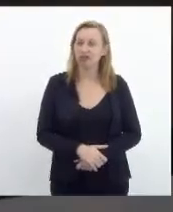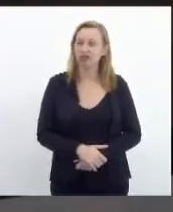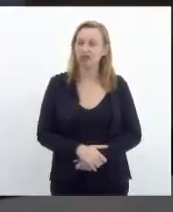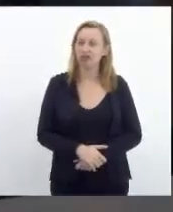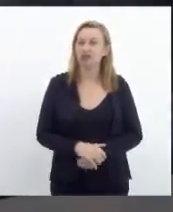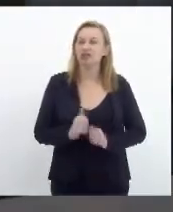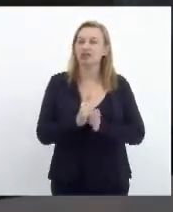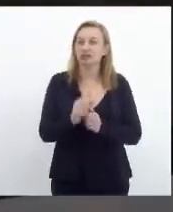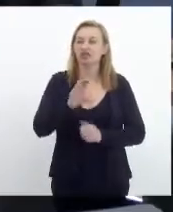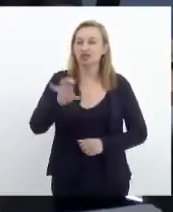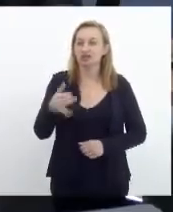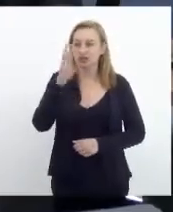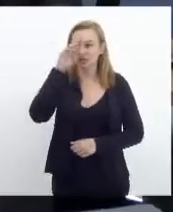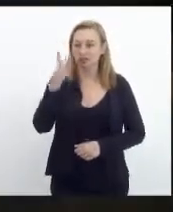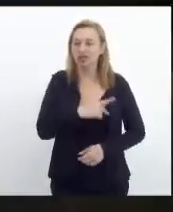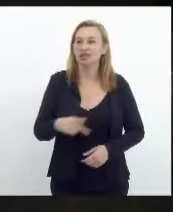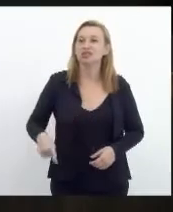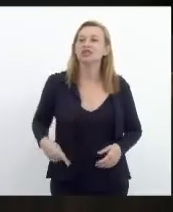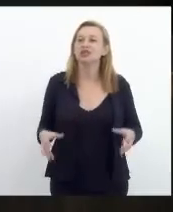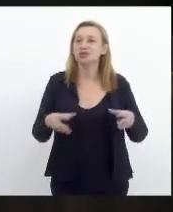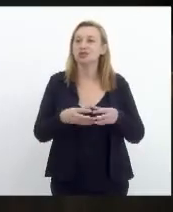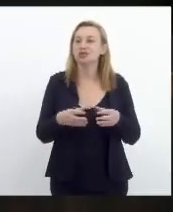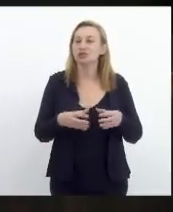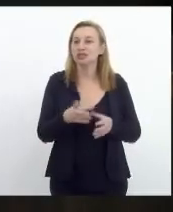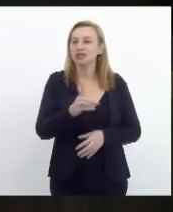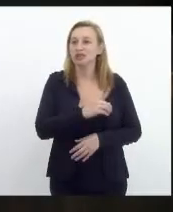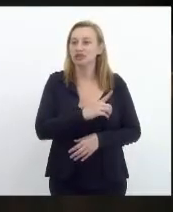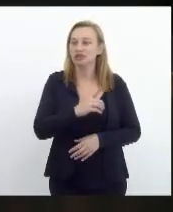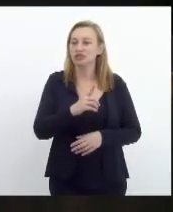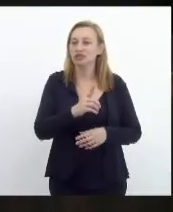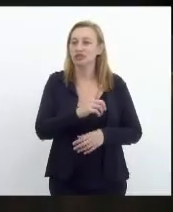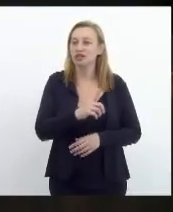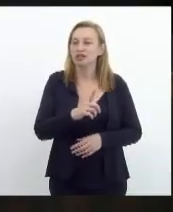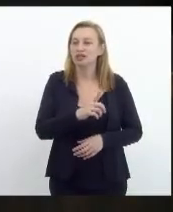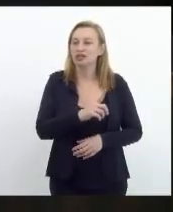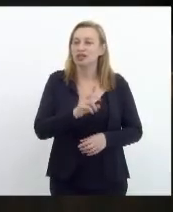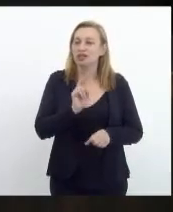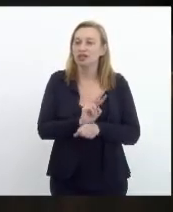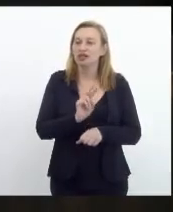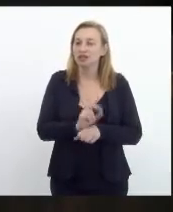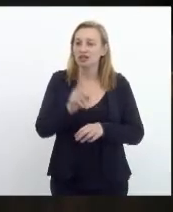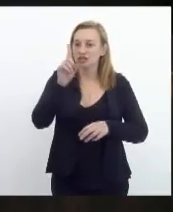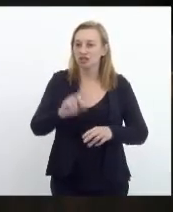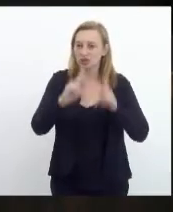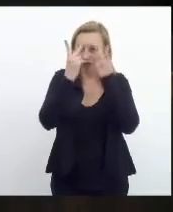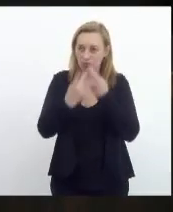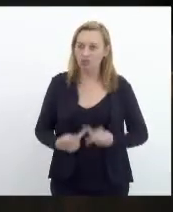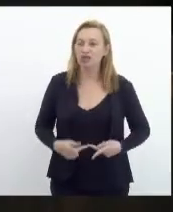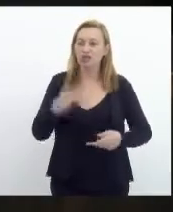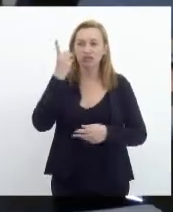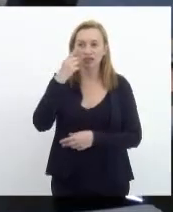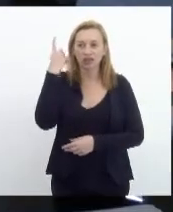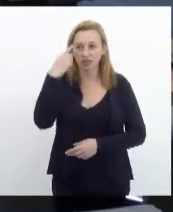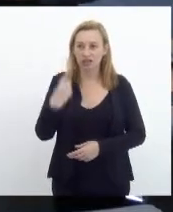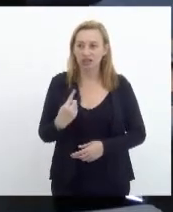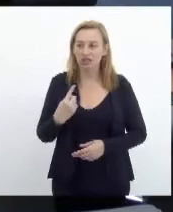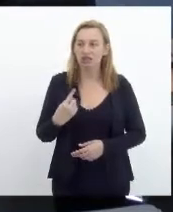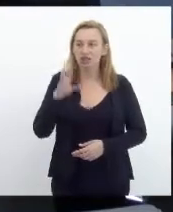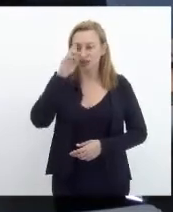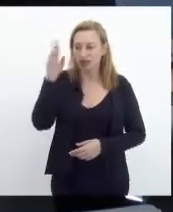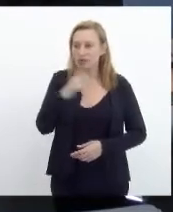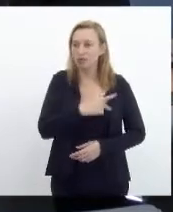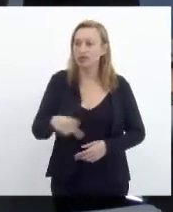Acompanha a CCJ, senhor presidente. Pela Comissão de Defesa dos Direitos Humanos e Cidadania, deputada Dani Monteiro. Senhor presidente, no